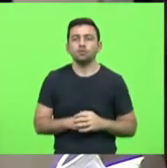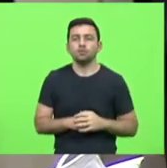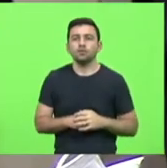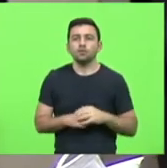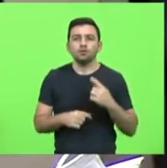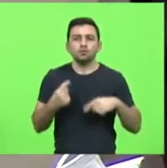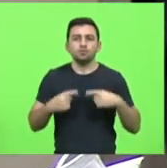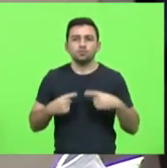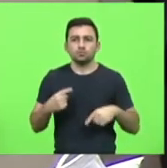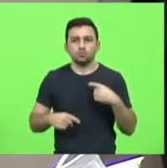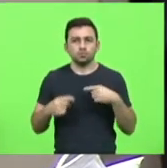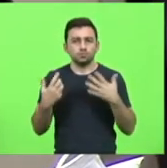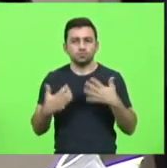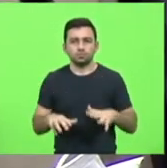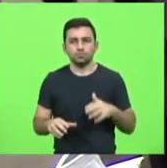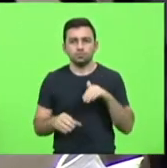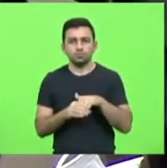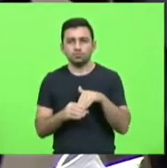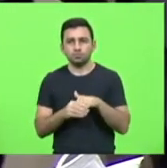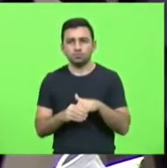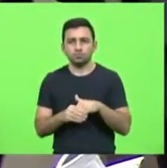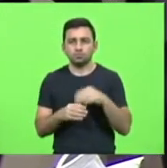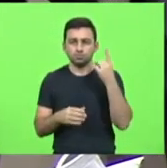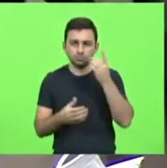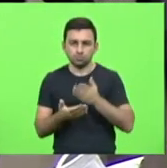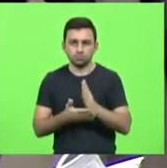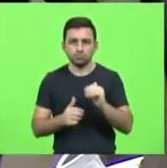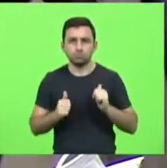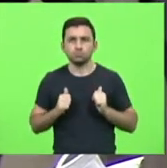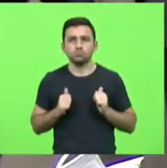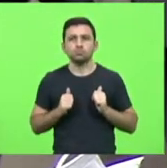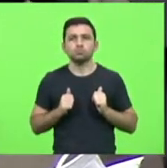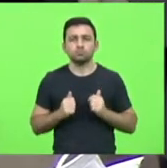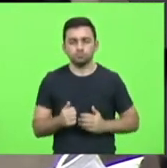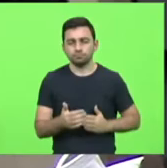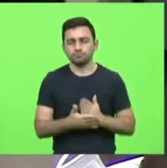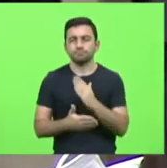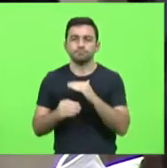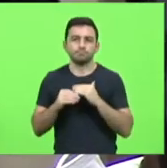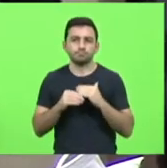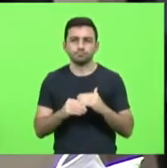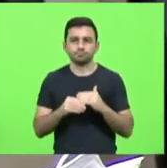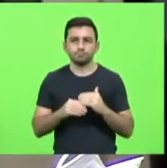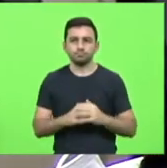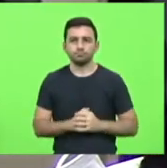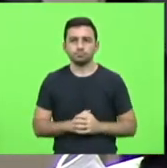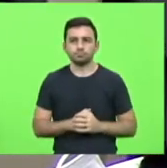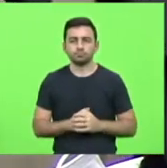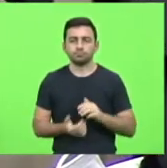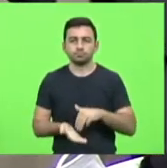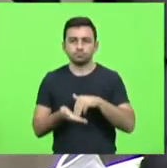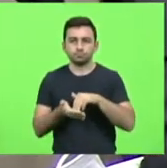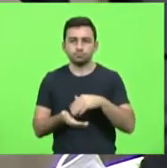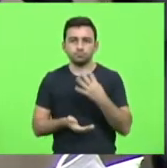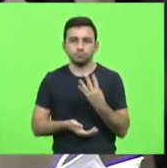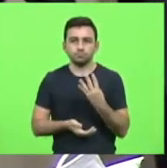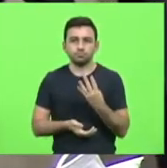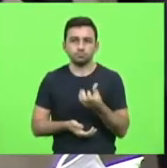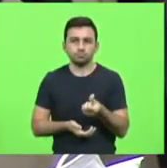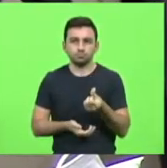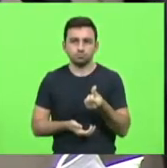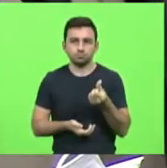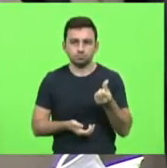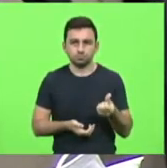queira discutir, em votação. Deputados que aprovam, permaneçam como se encontram. Aprovado por unanimidade. Moção